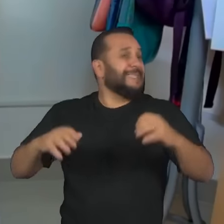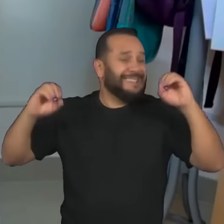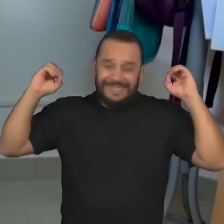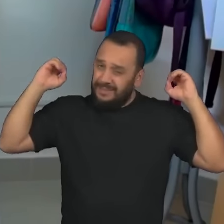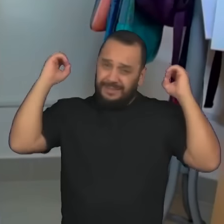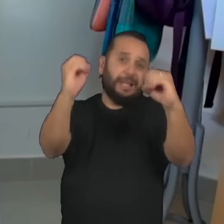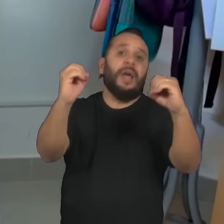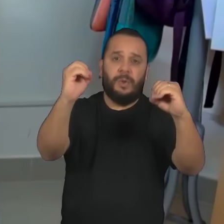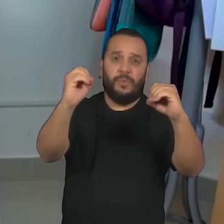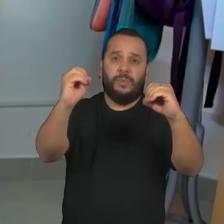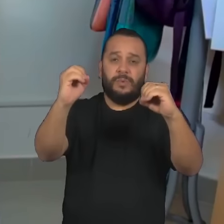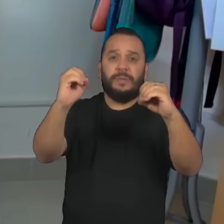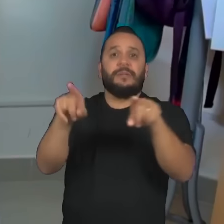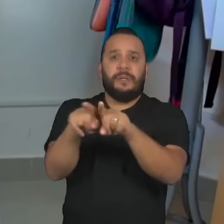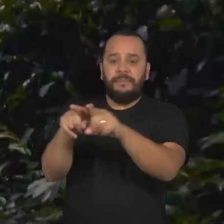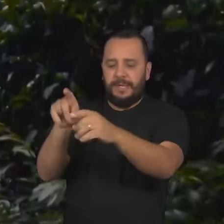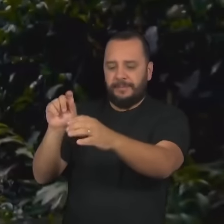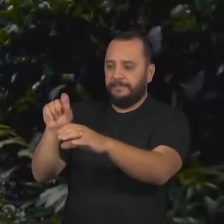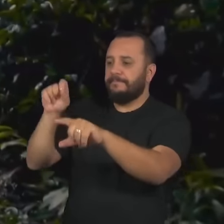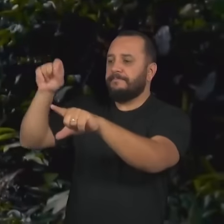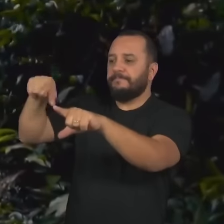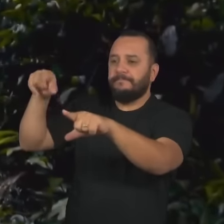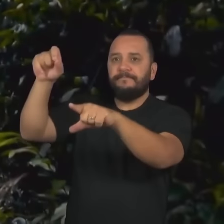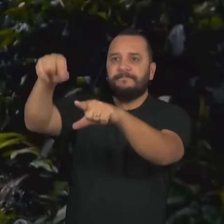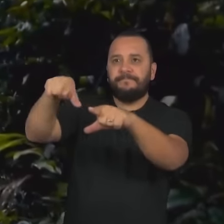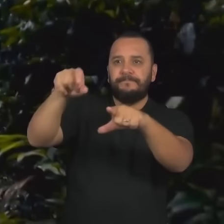zero e restauração florestal.